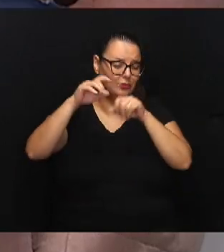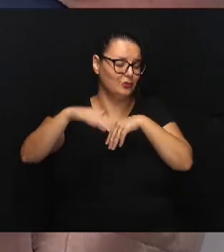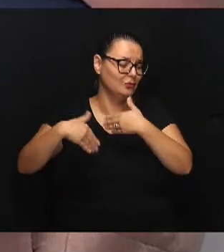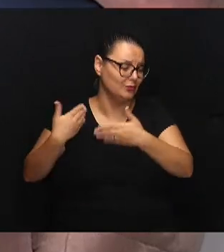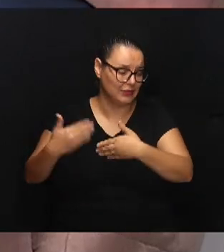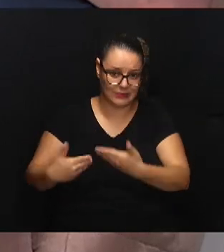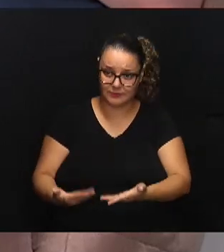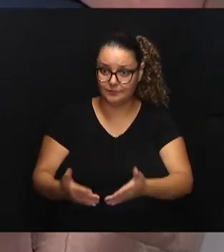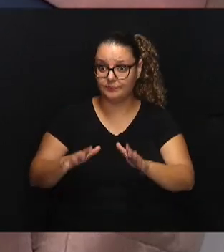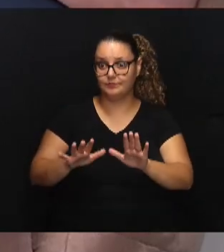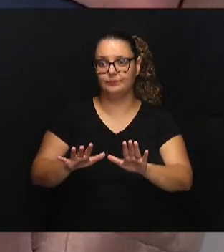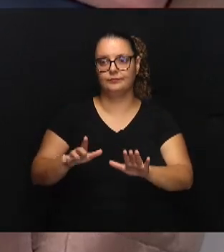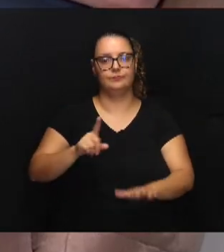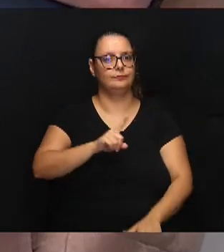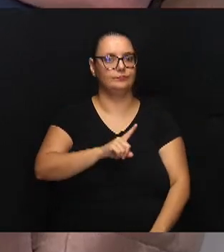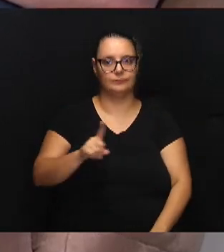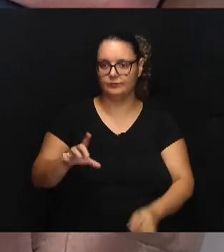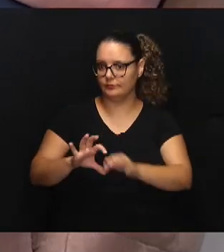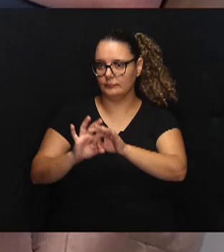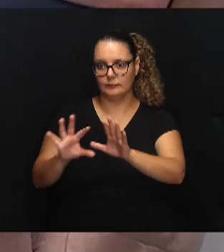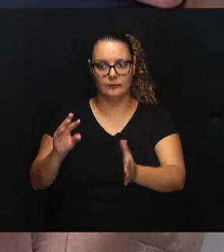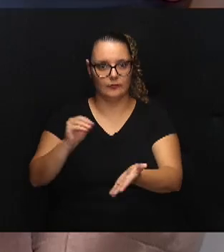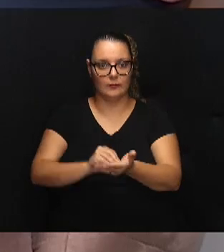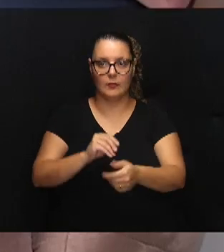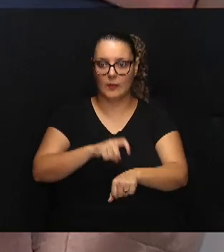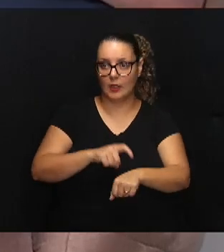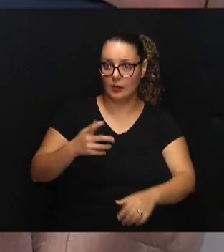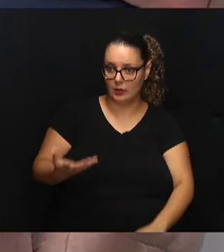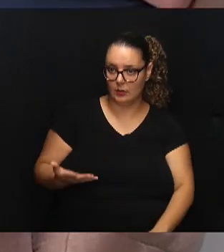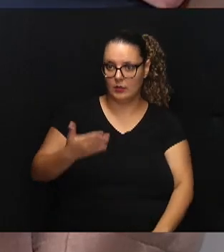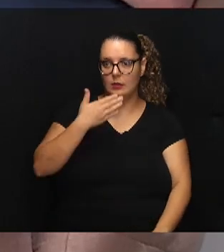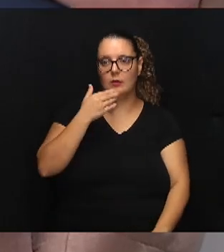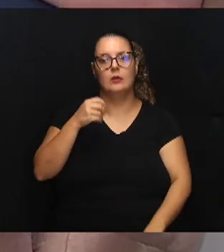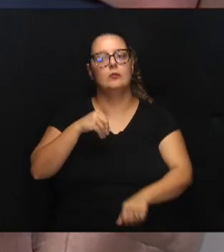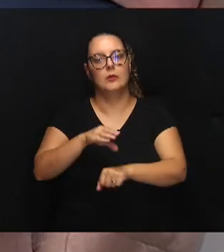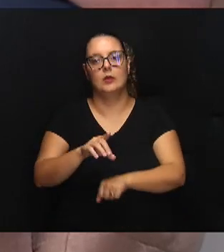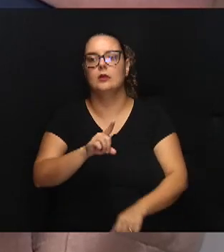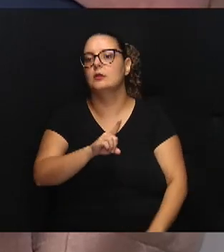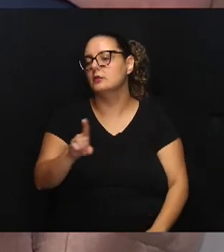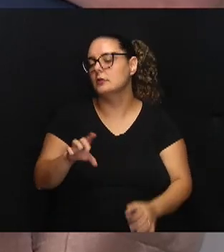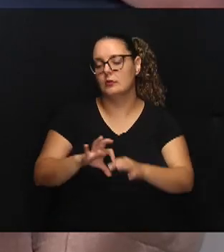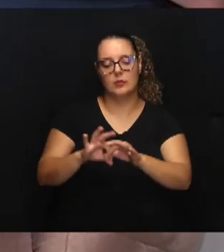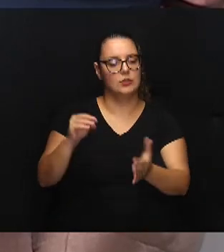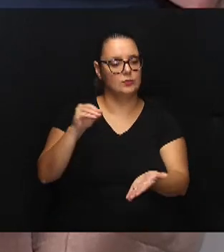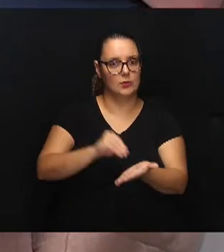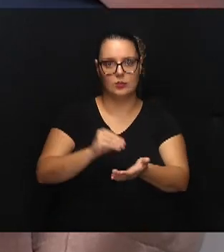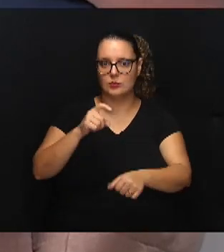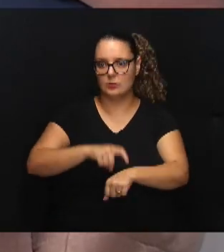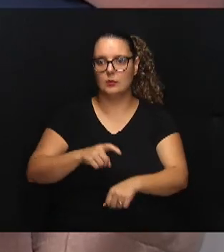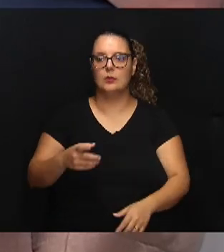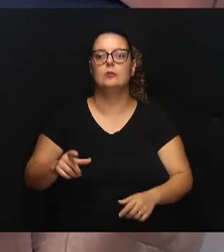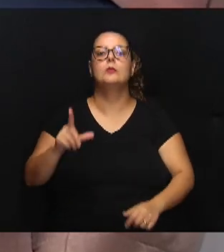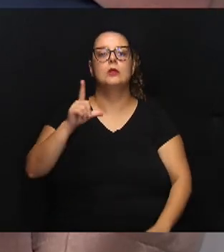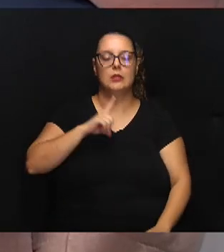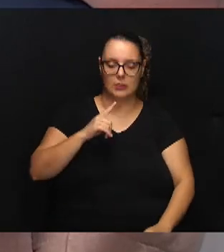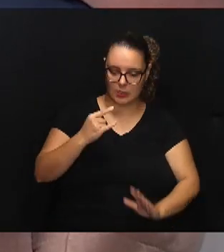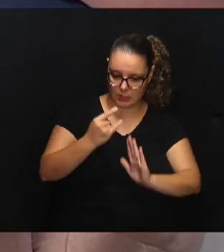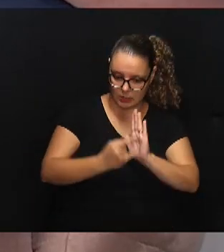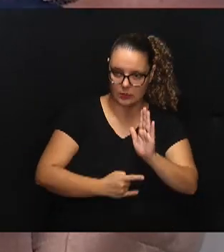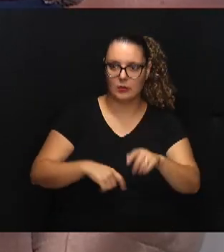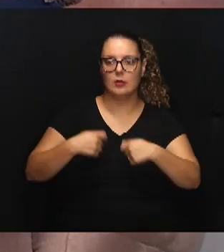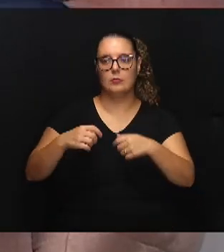trabalho, então não deixe para a última hora. A melhor dica é não deixe para a última hora, porque tem documento,